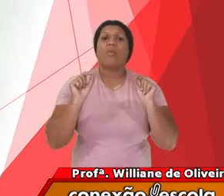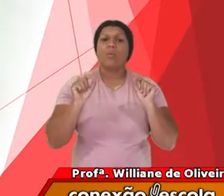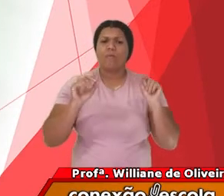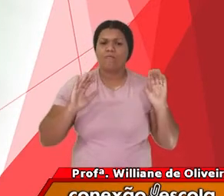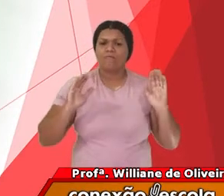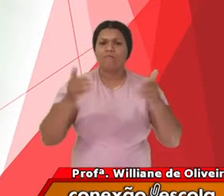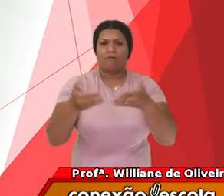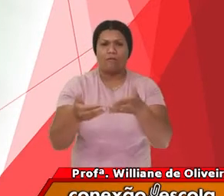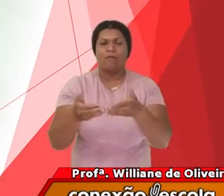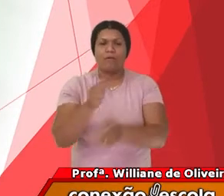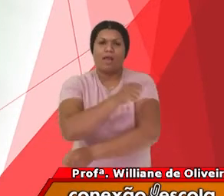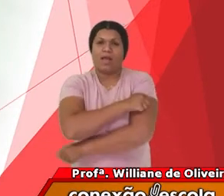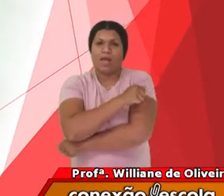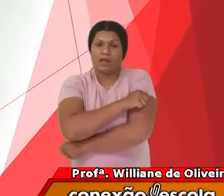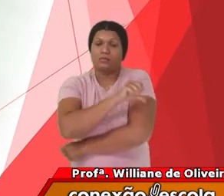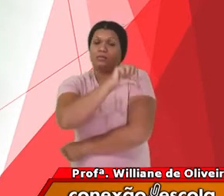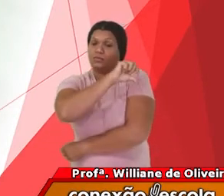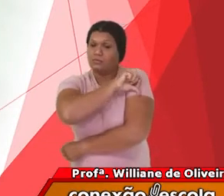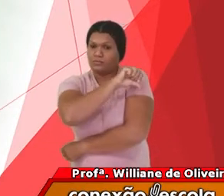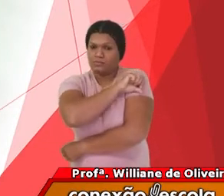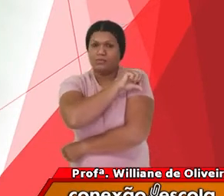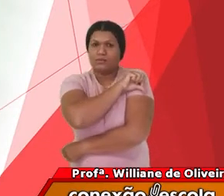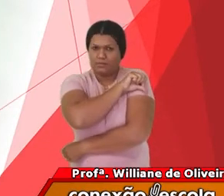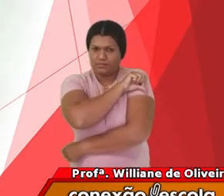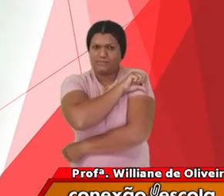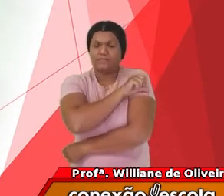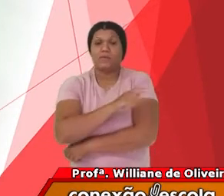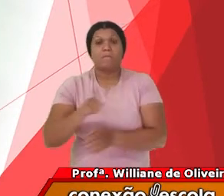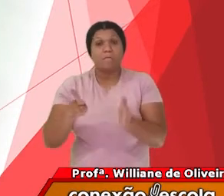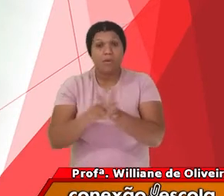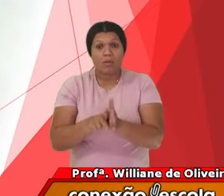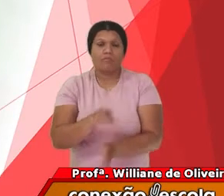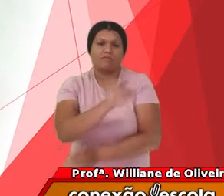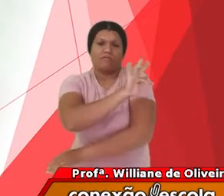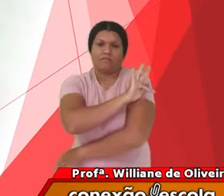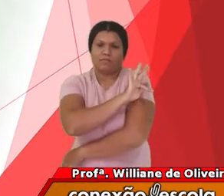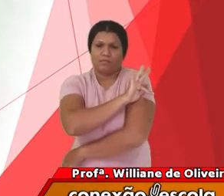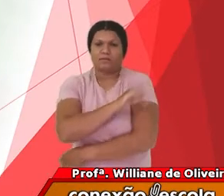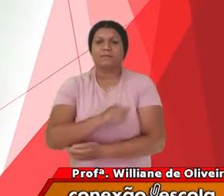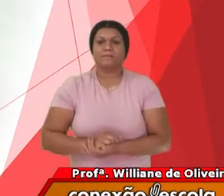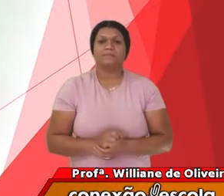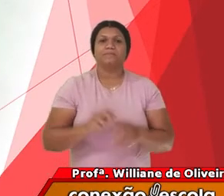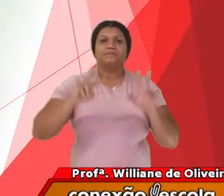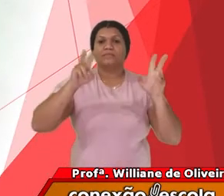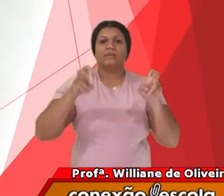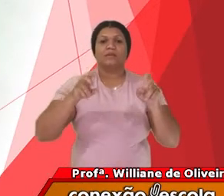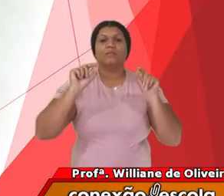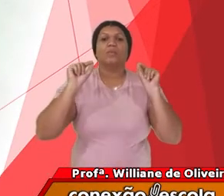para os estudantes do 9º ano do ensino fundamental e o título é